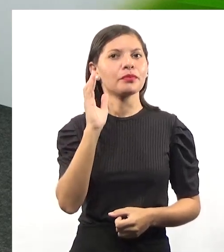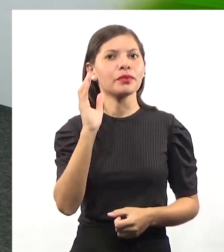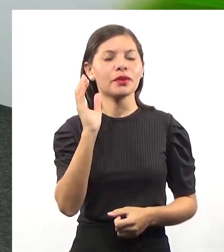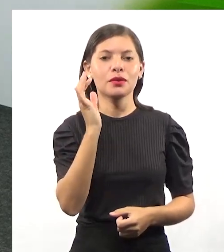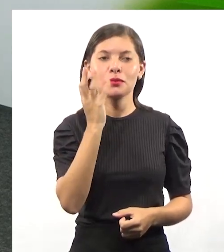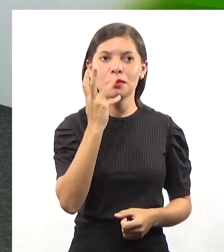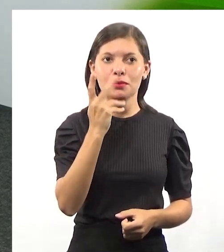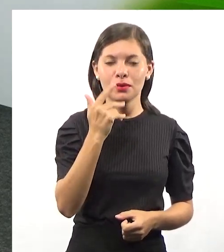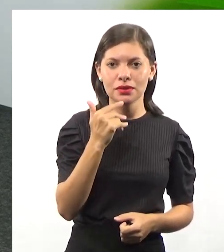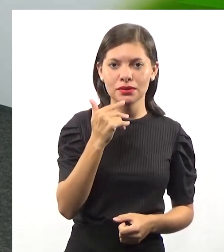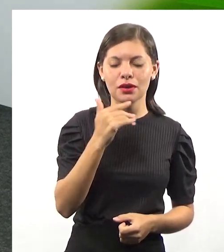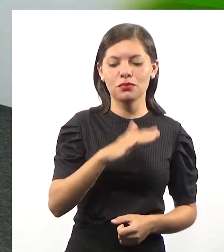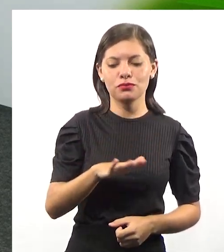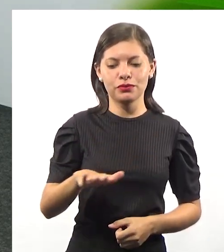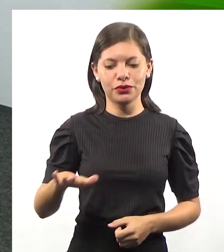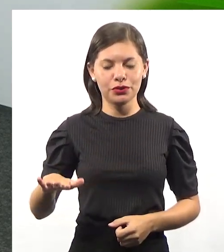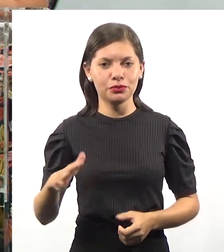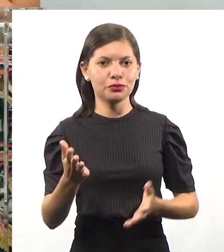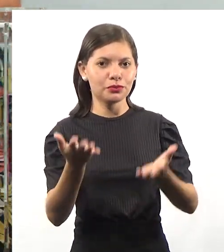comigo!